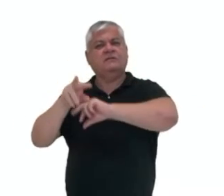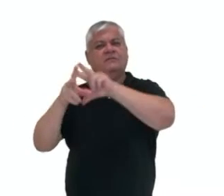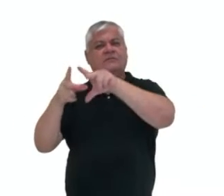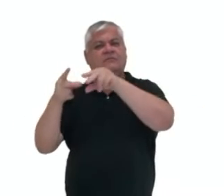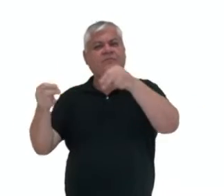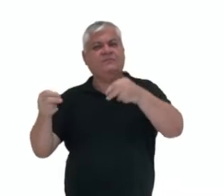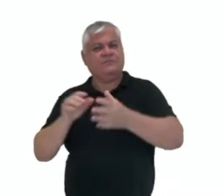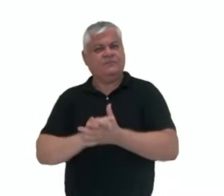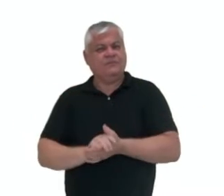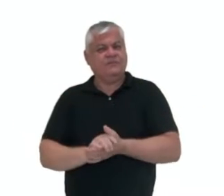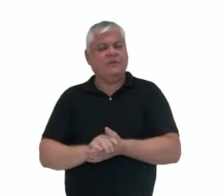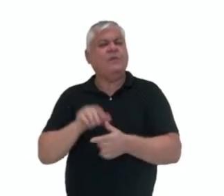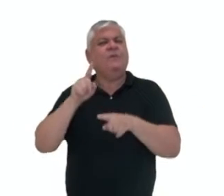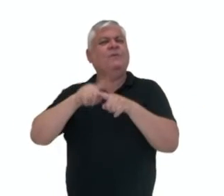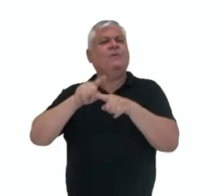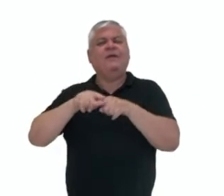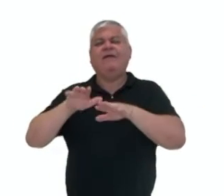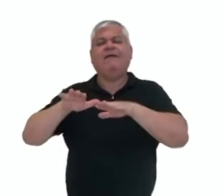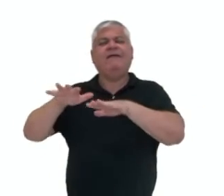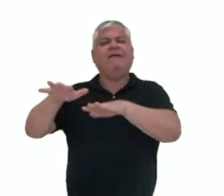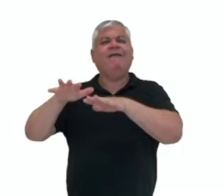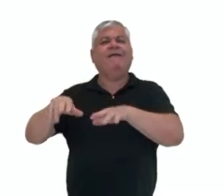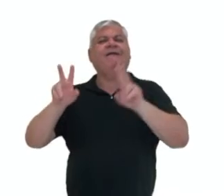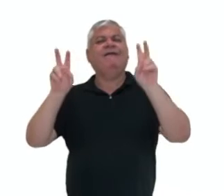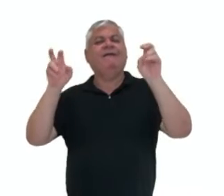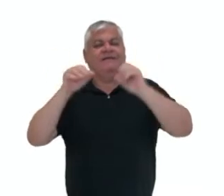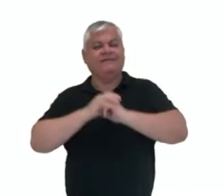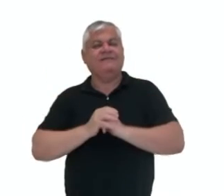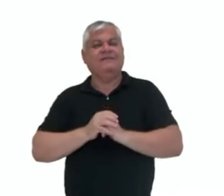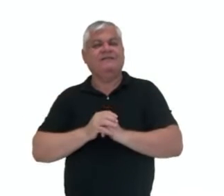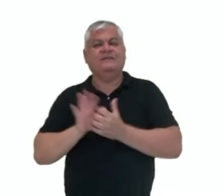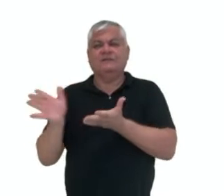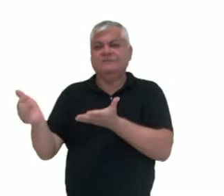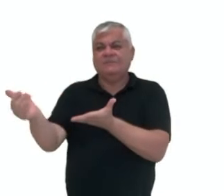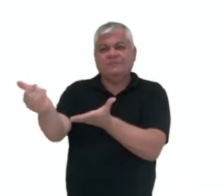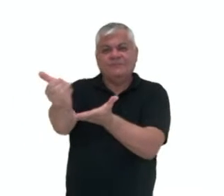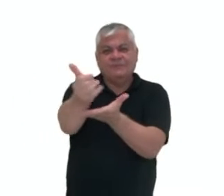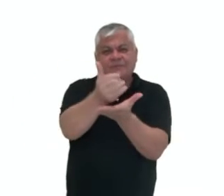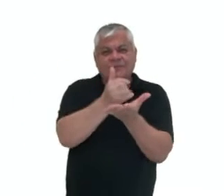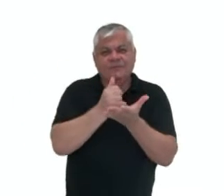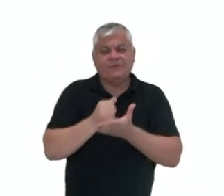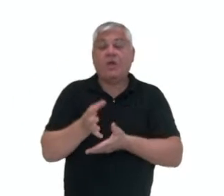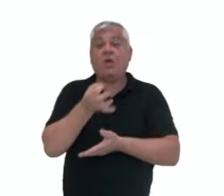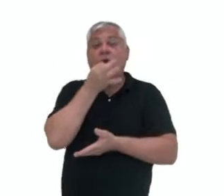essa campanha então fazia? Reunir declarações de leitores o quê?